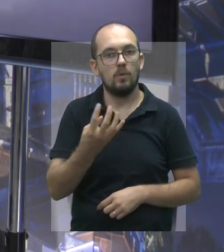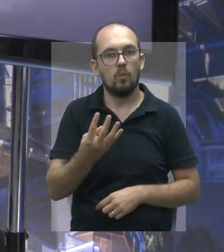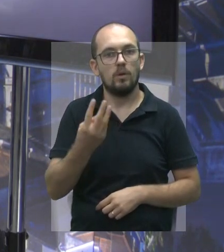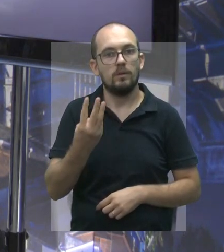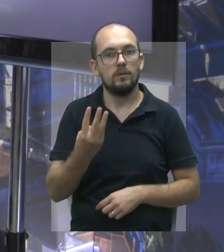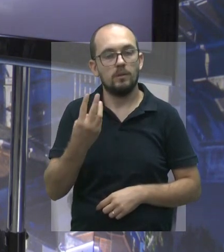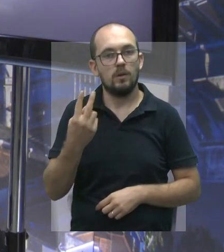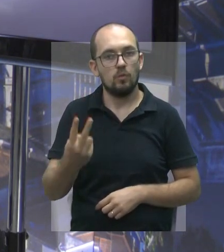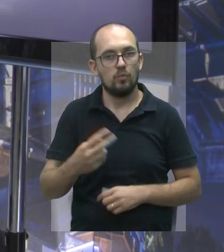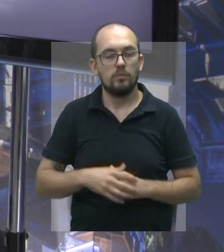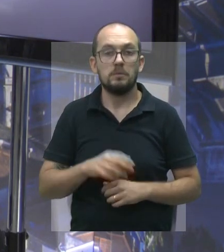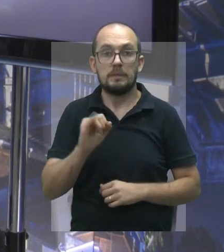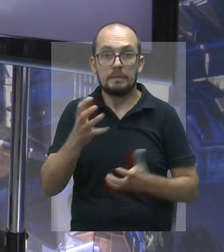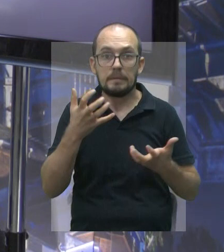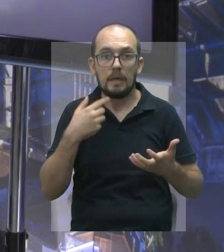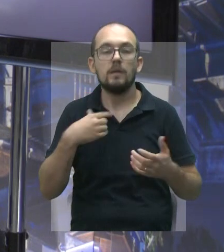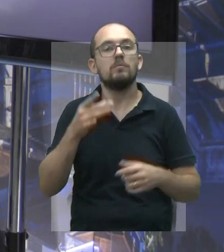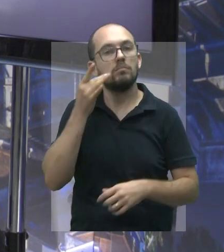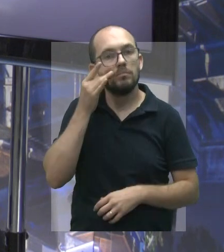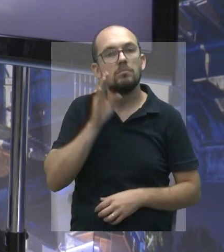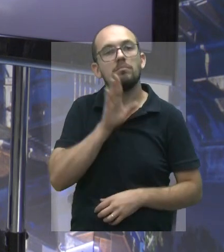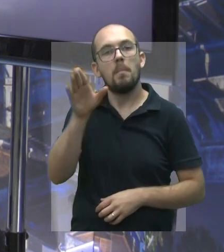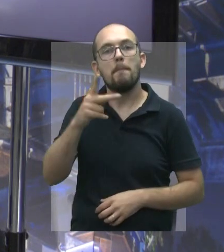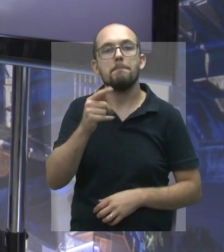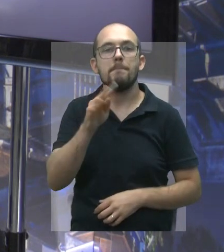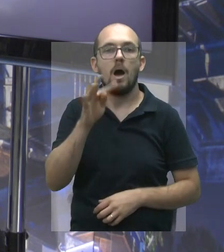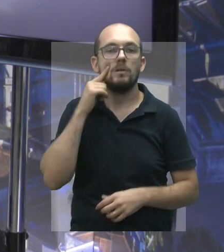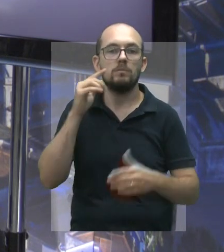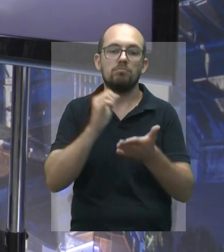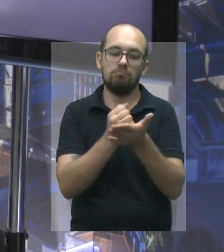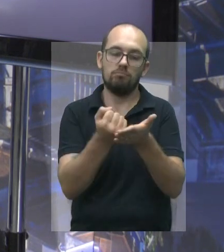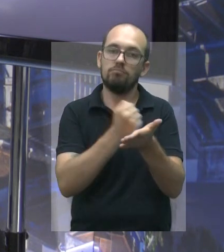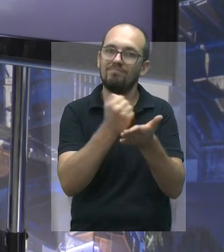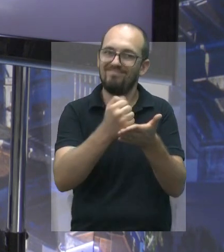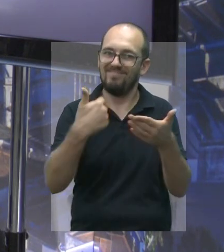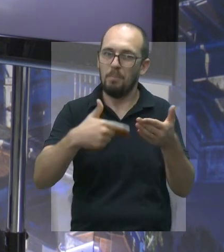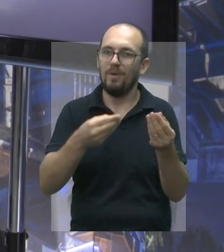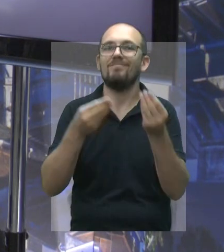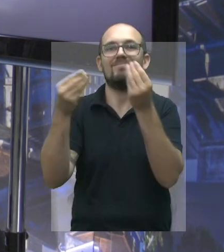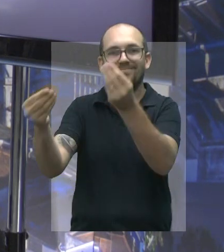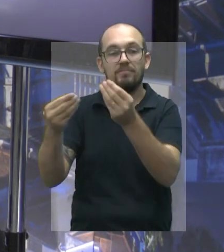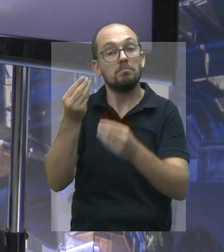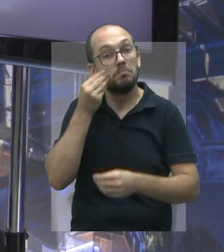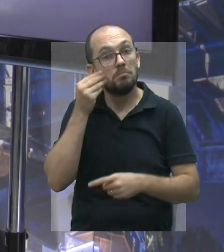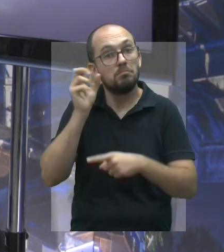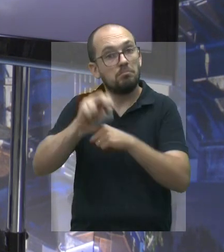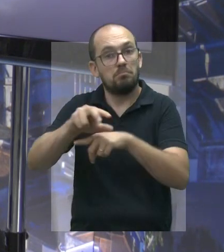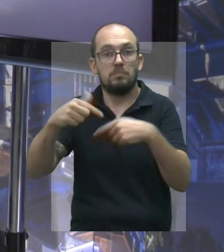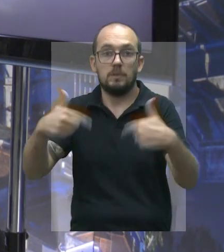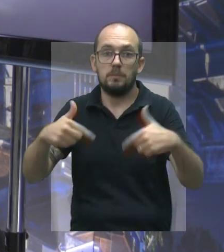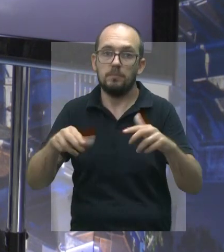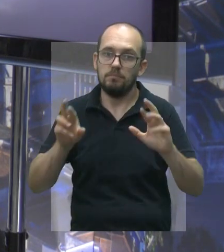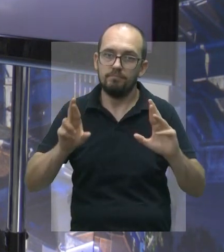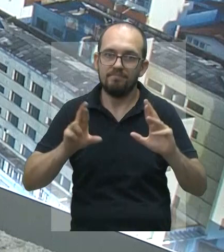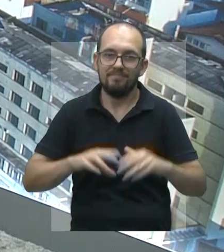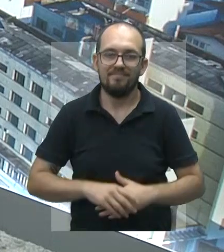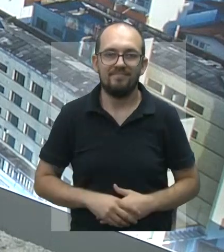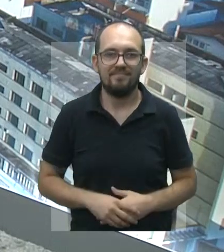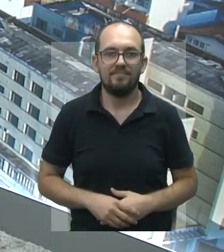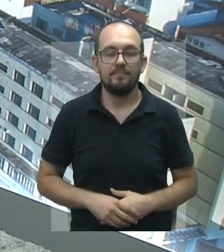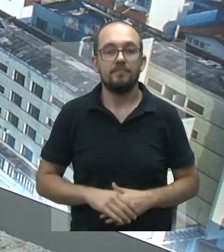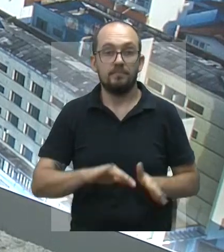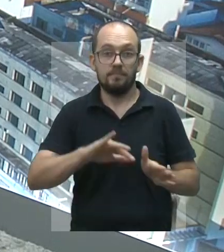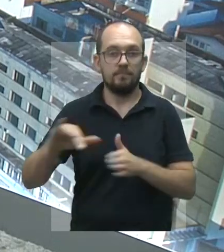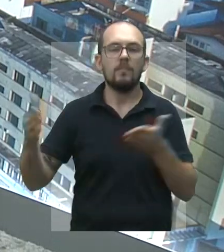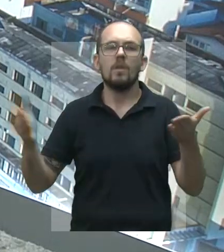3622-6432. É só aparecer no pátio com a sua carteira de trabalho para concorrer a uma dessas colocações no mercado de trabalho. Bom, o